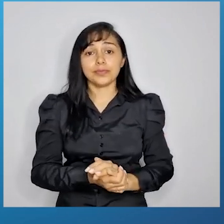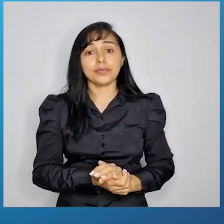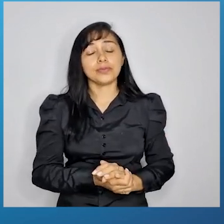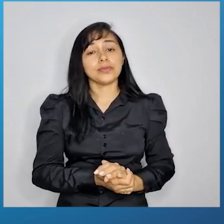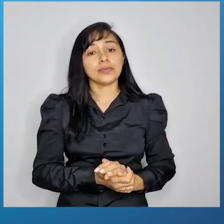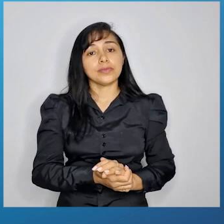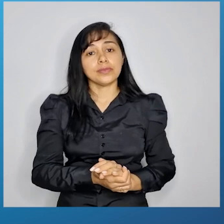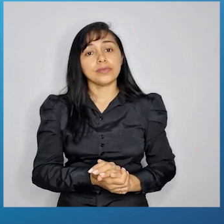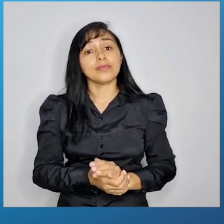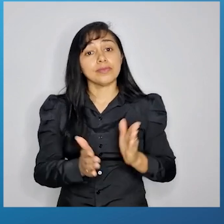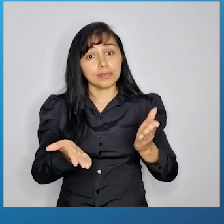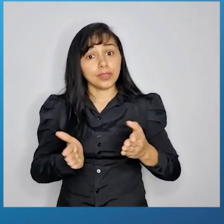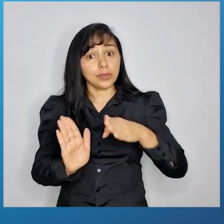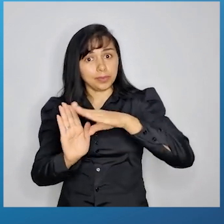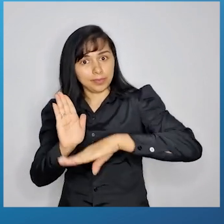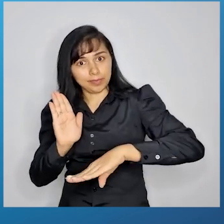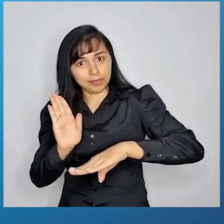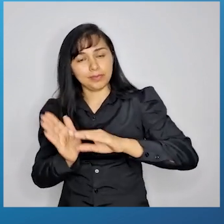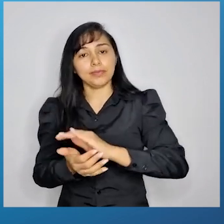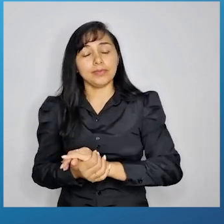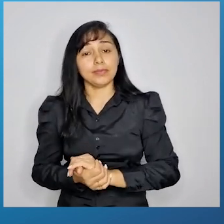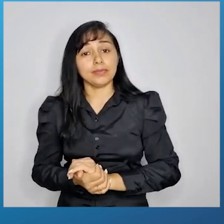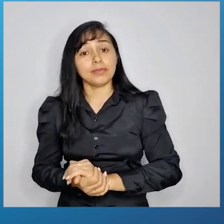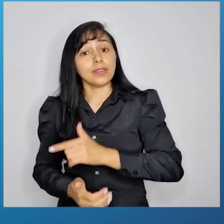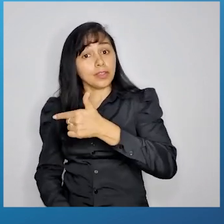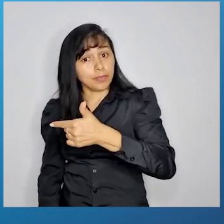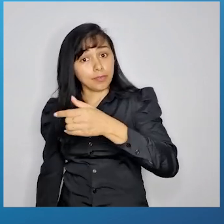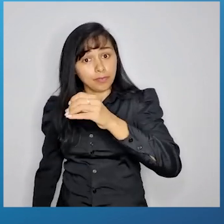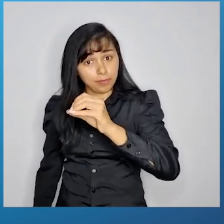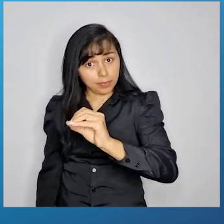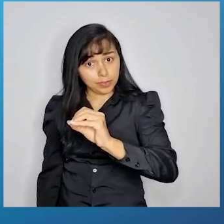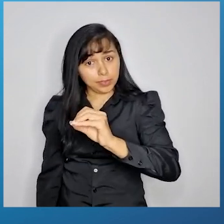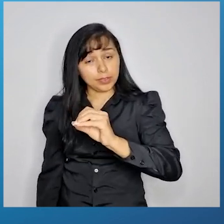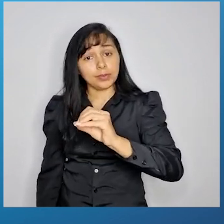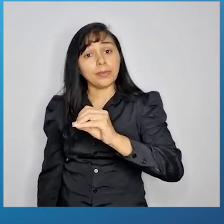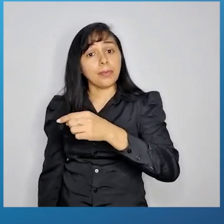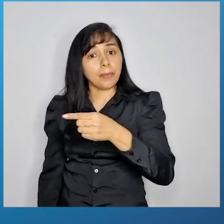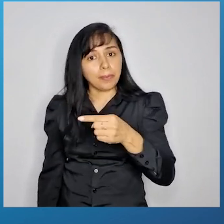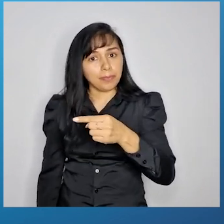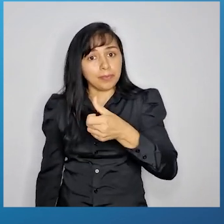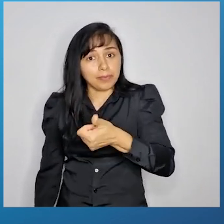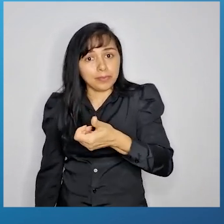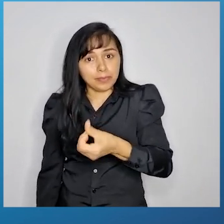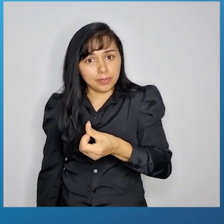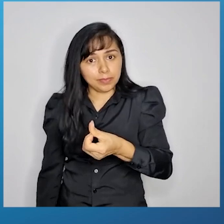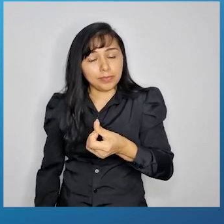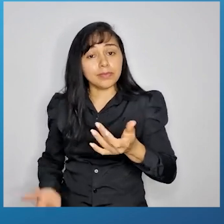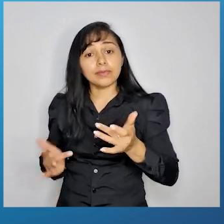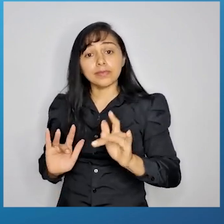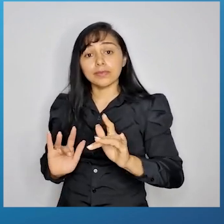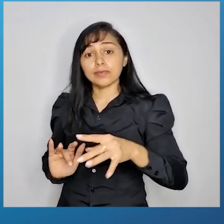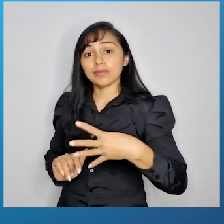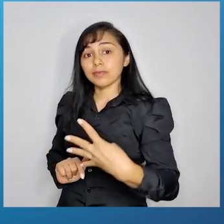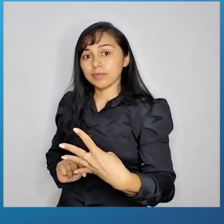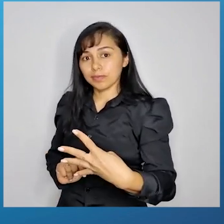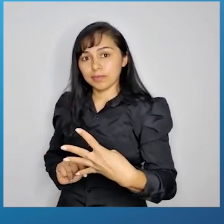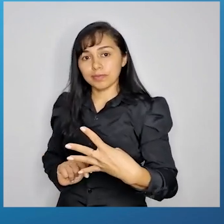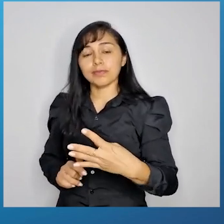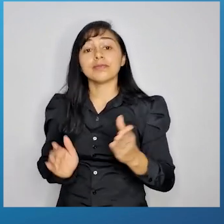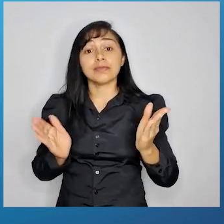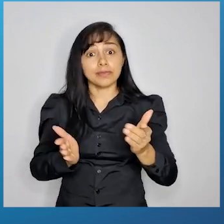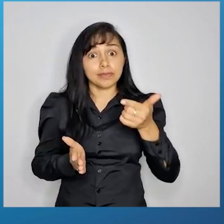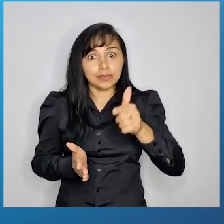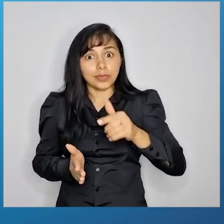16 aqui e faço a subtração. 20 menos 16, eu vou ter uma sobra aqui de